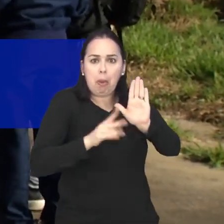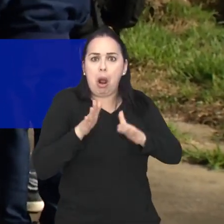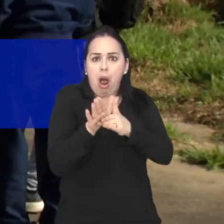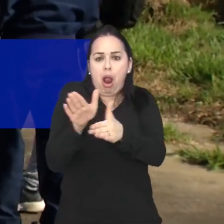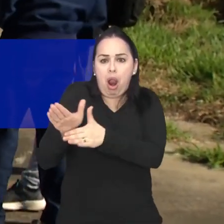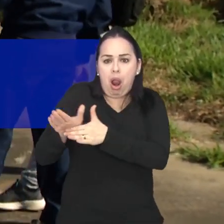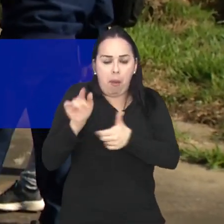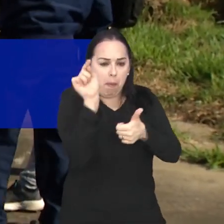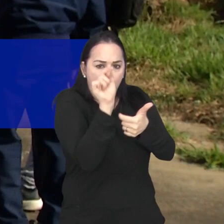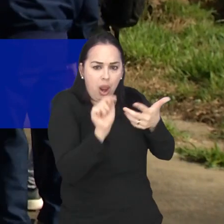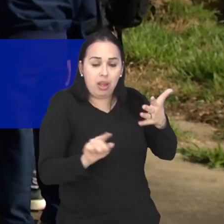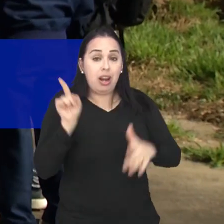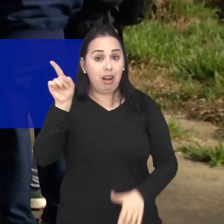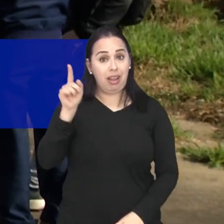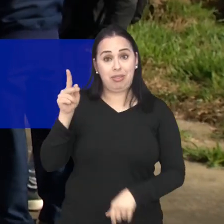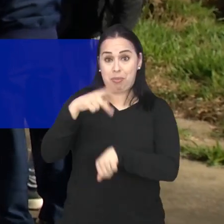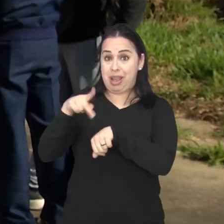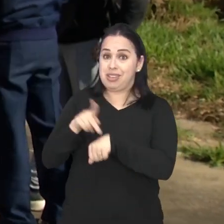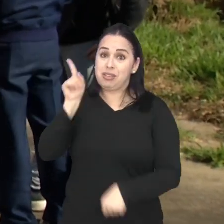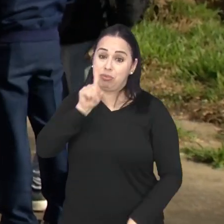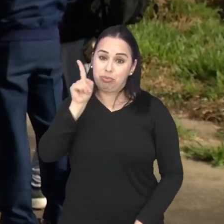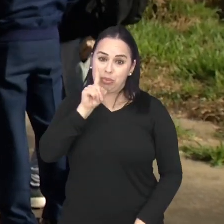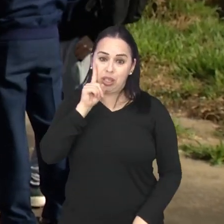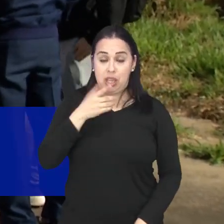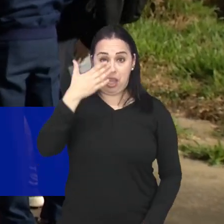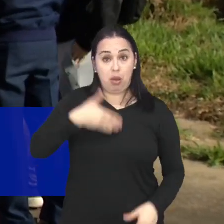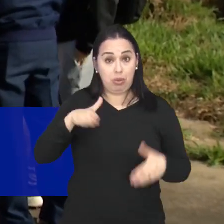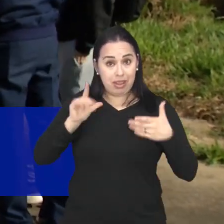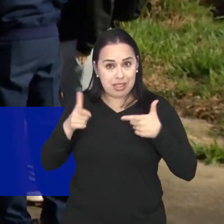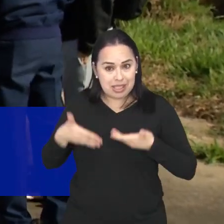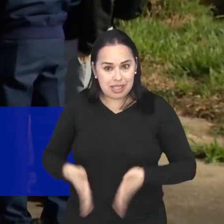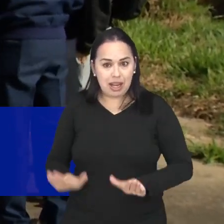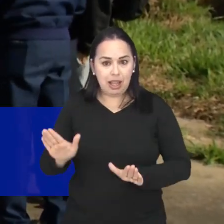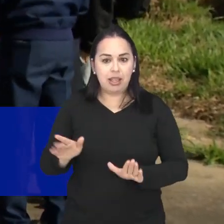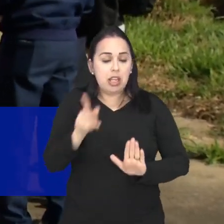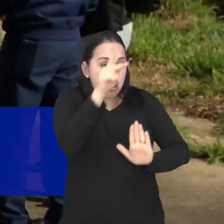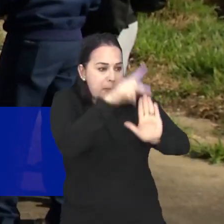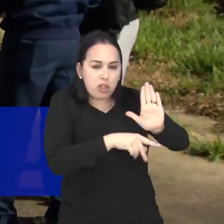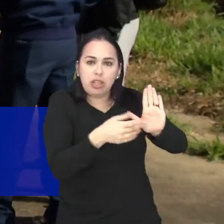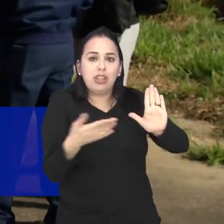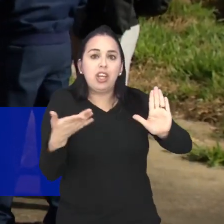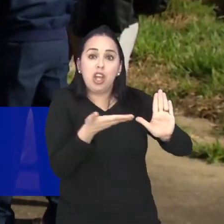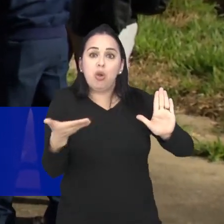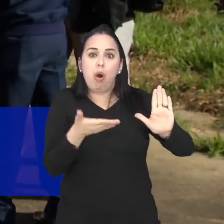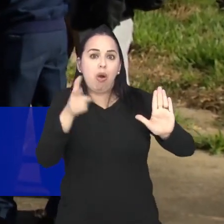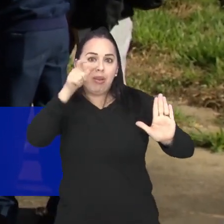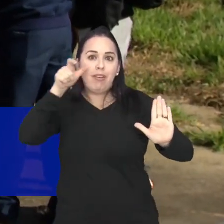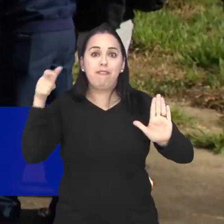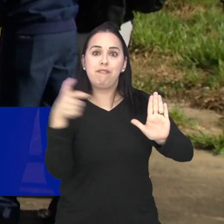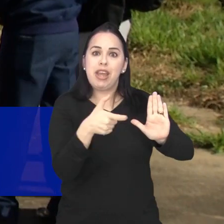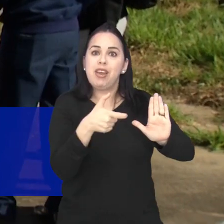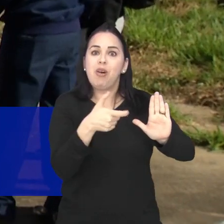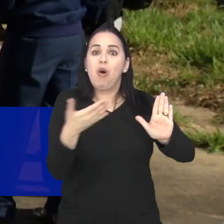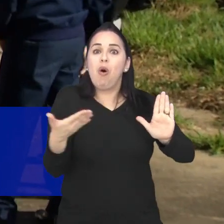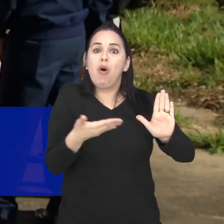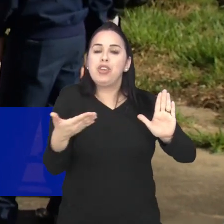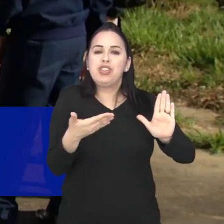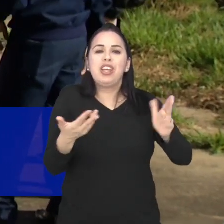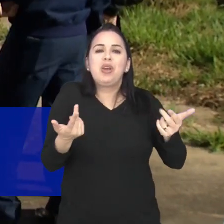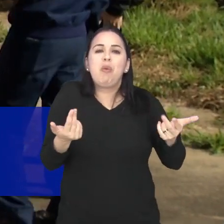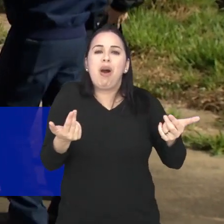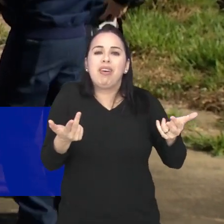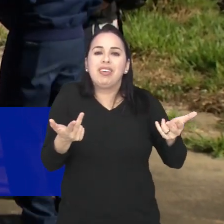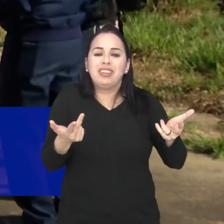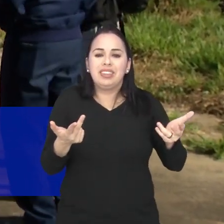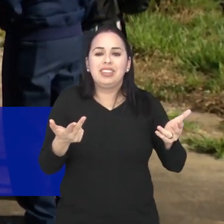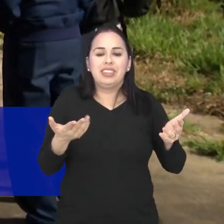in the United States, where I'm from. And, projects like this that I was able to do early in my career